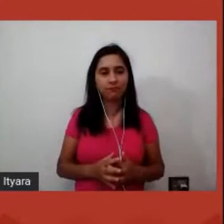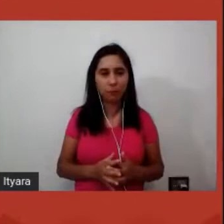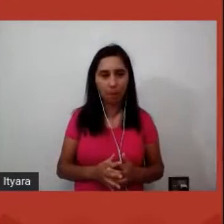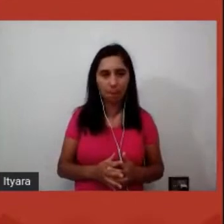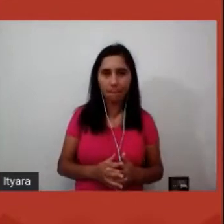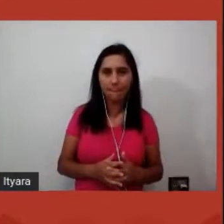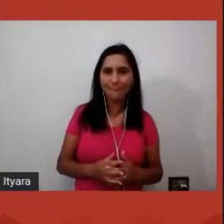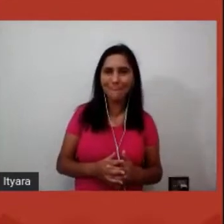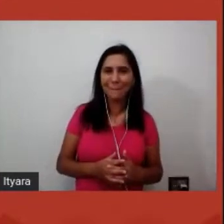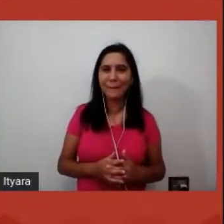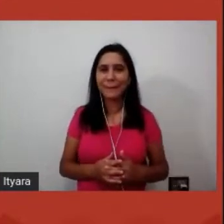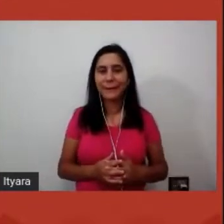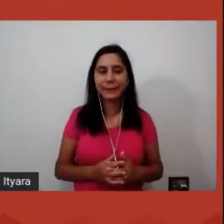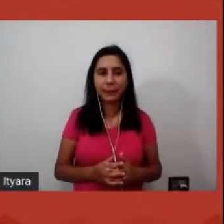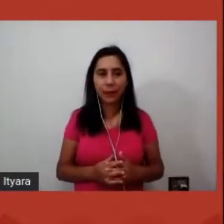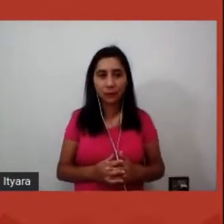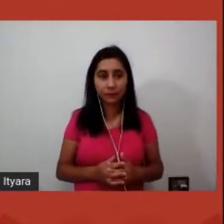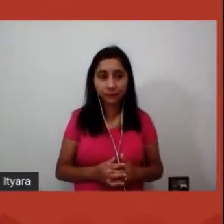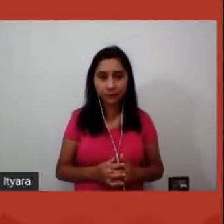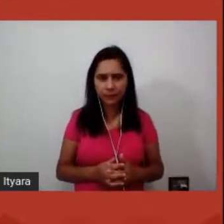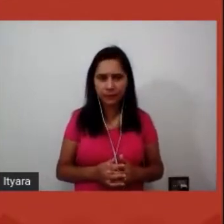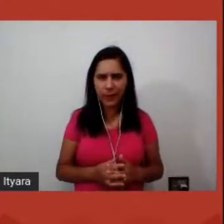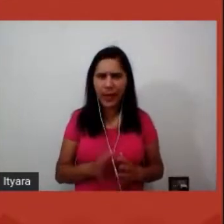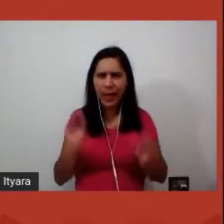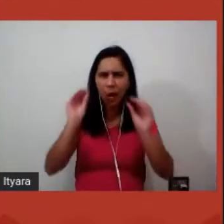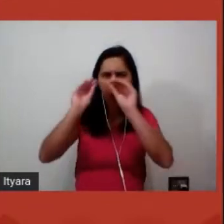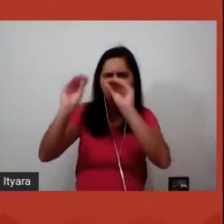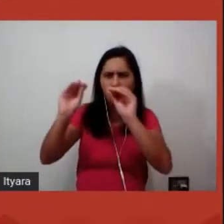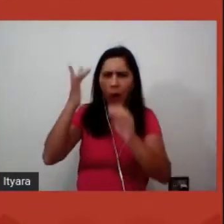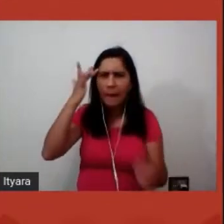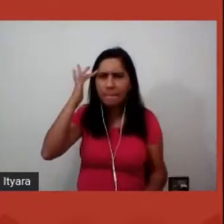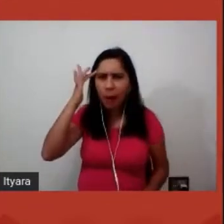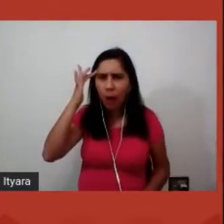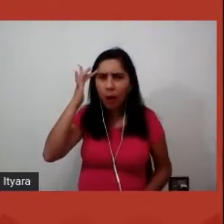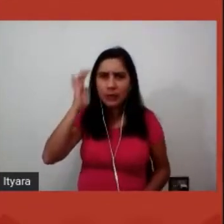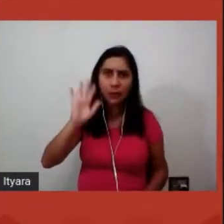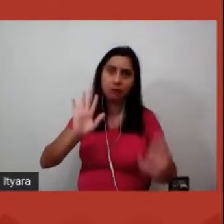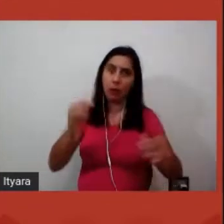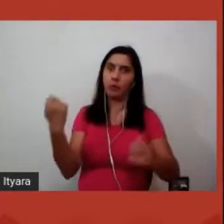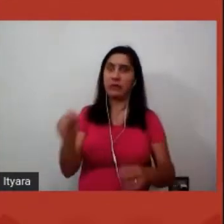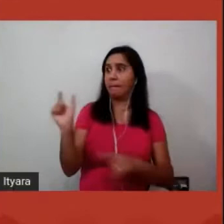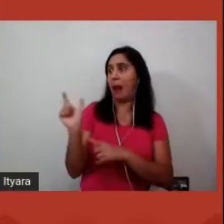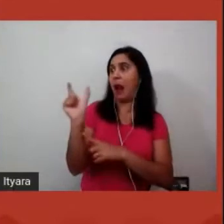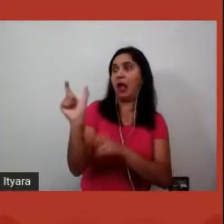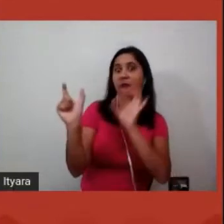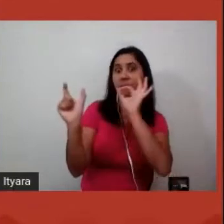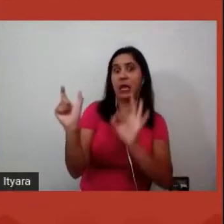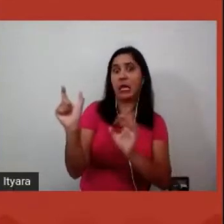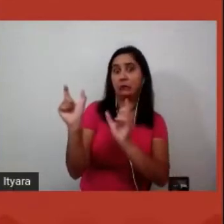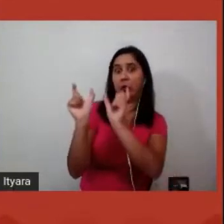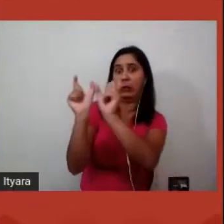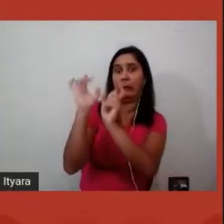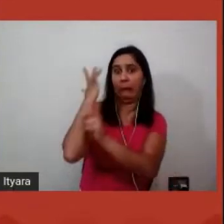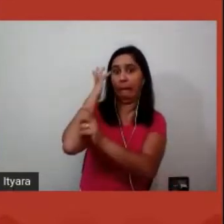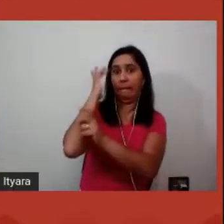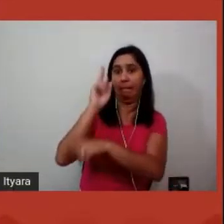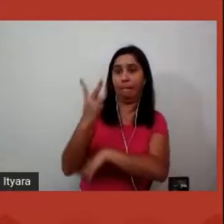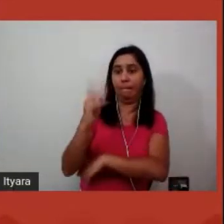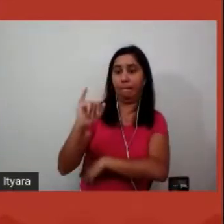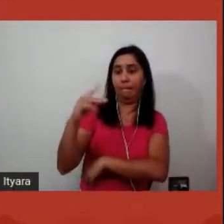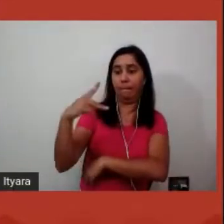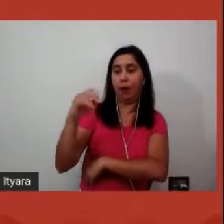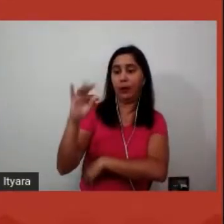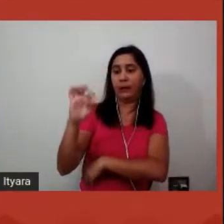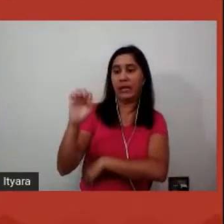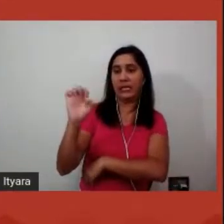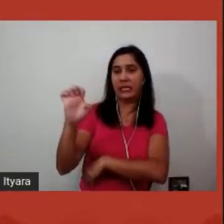Deixa eu só ver se ajuda. Ela está colocada como hipótese lá, mas a gente não precisa levar o pé da letra da palavra hipótese. Mas a ideia é